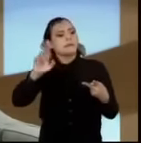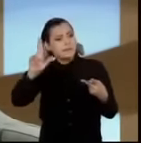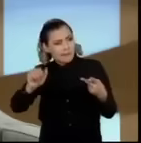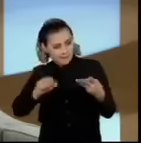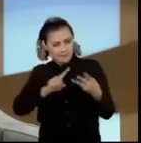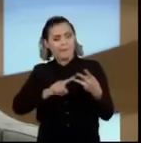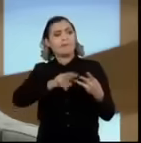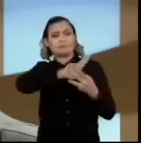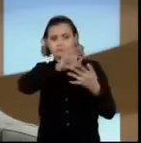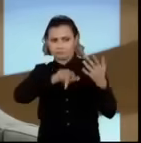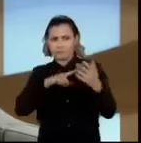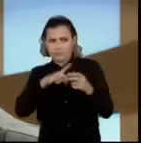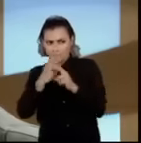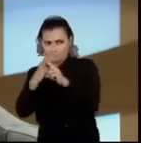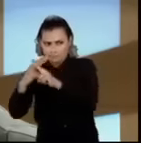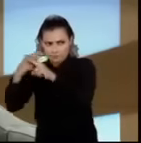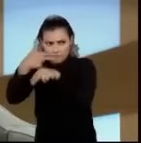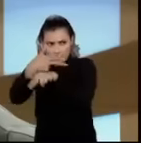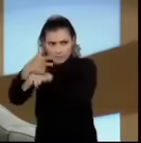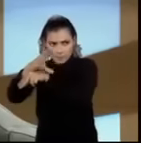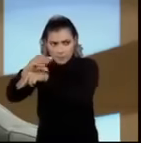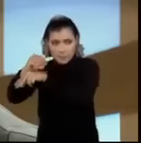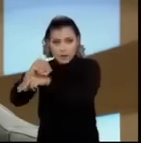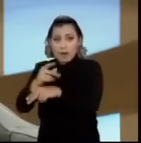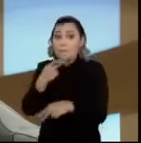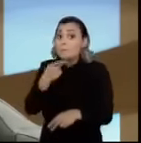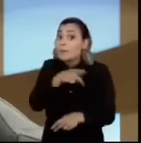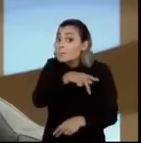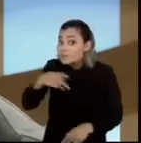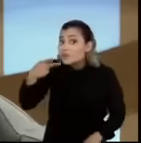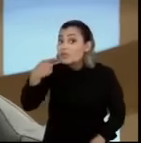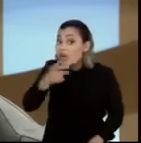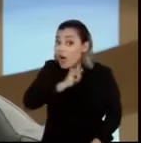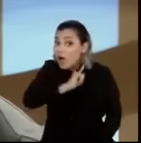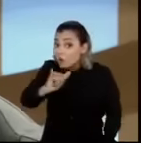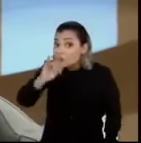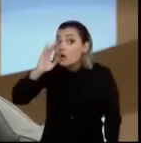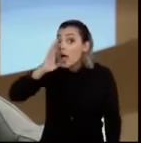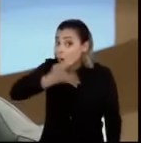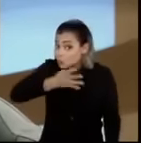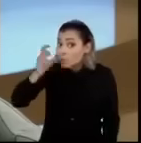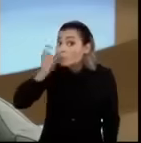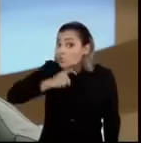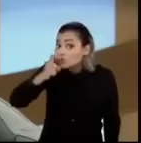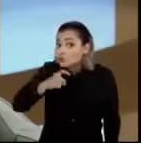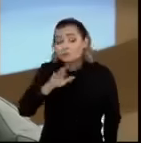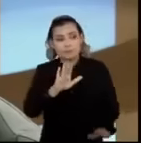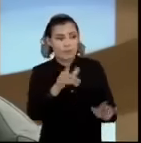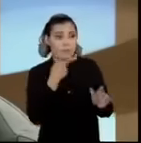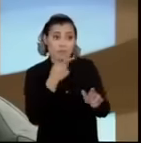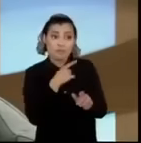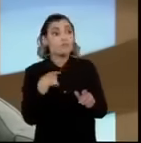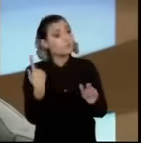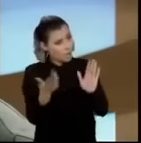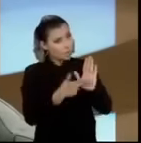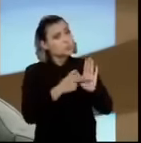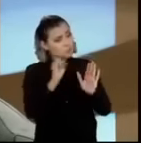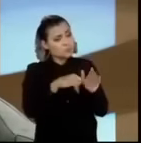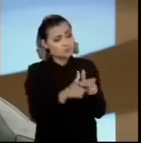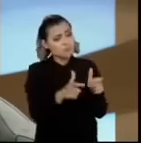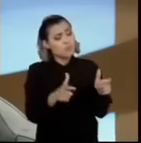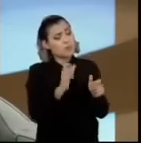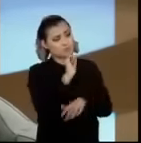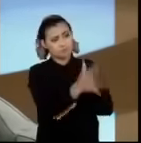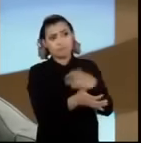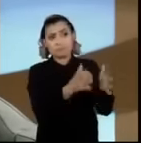um contínuo... O presidente falou em mentirosos, Não, né? eu vou esclarecer. Não se negou o aumento do desmatamento. Agora,